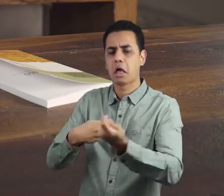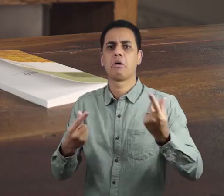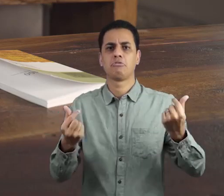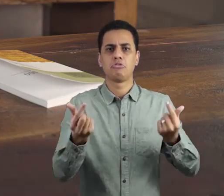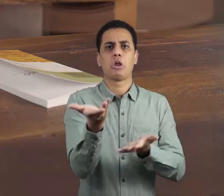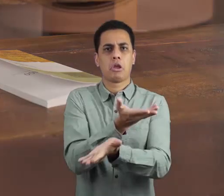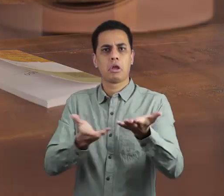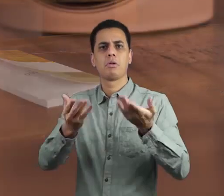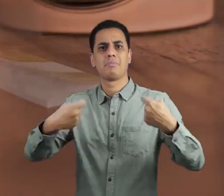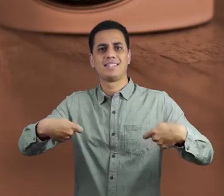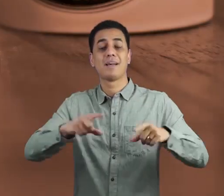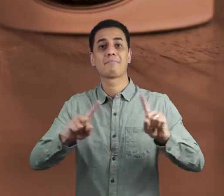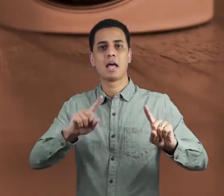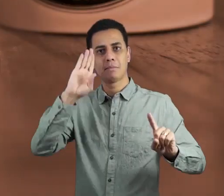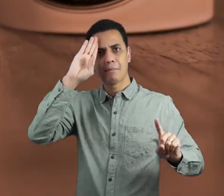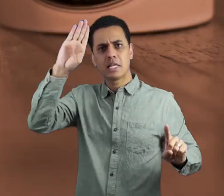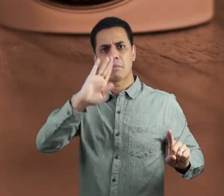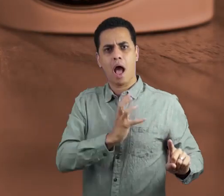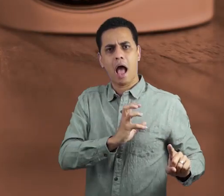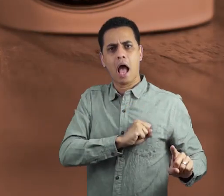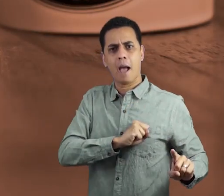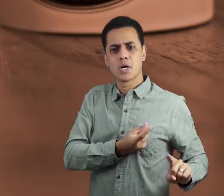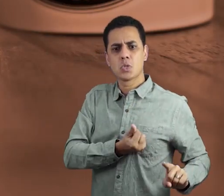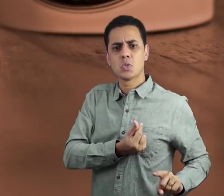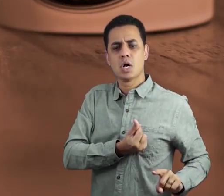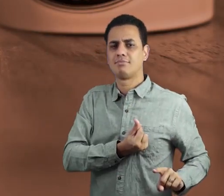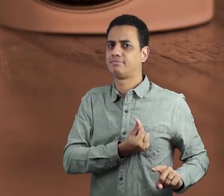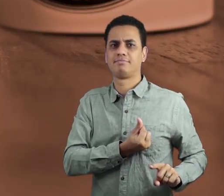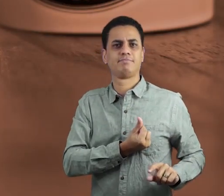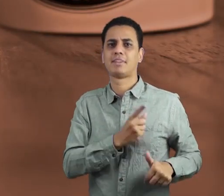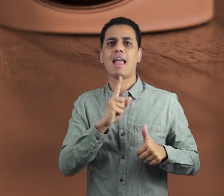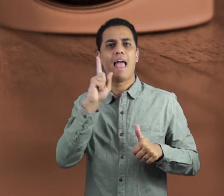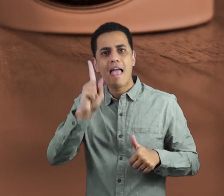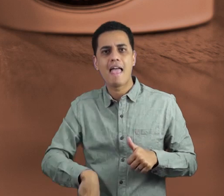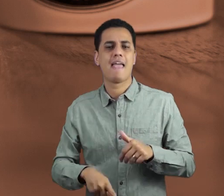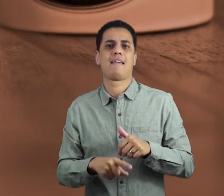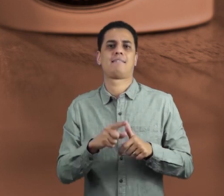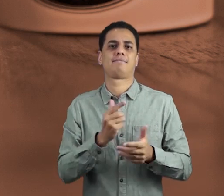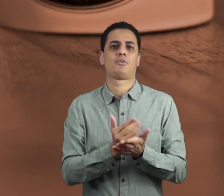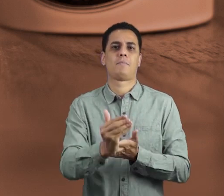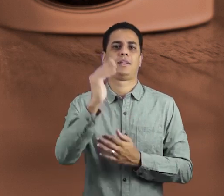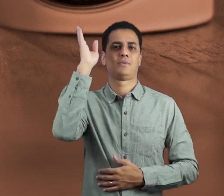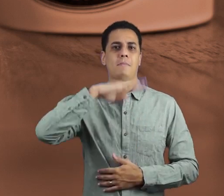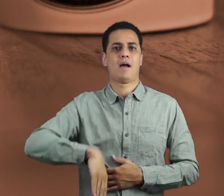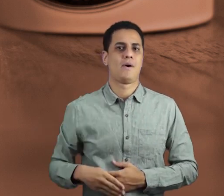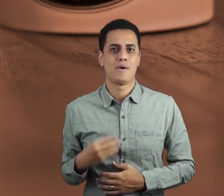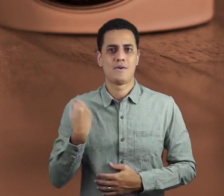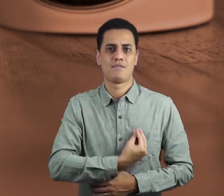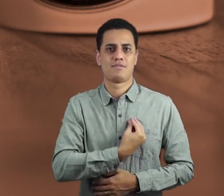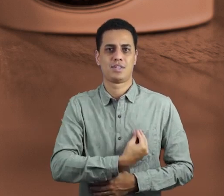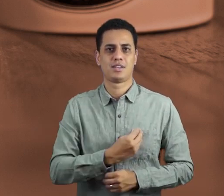ao dinheiro. E ele diz, algumas pessoas, por cobiçarem o dinheiro, desviaram-se da fé e se atormentaram